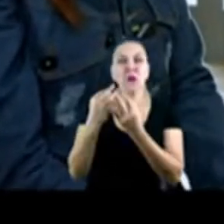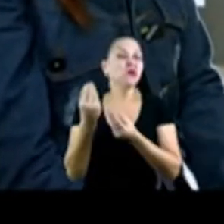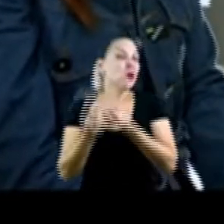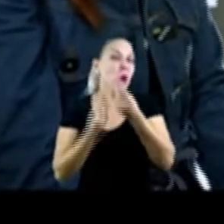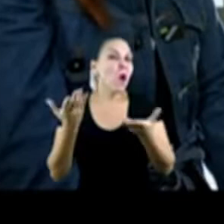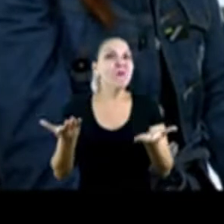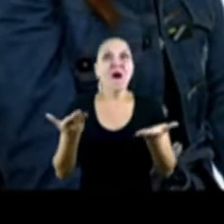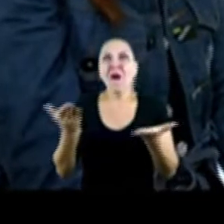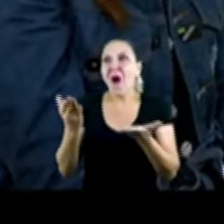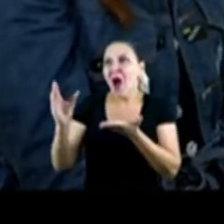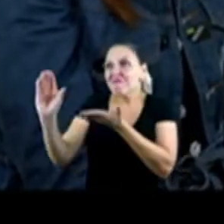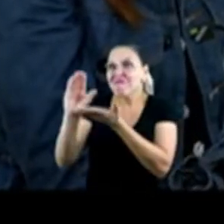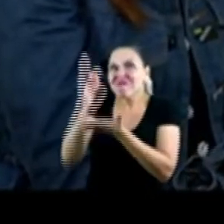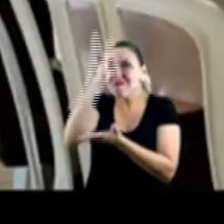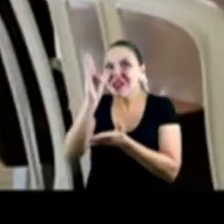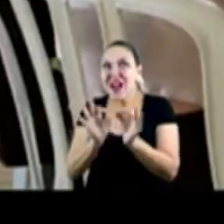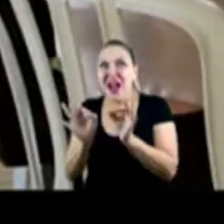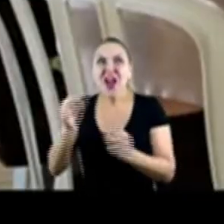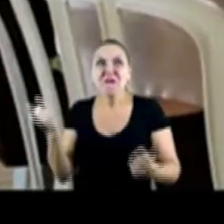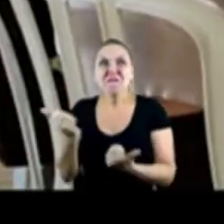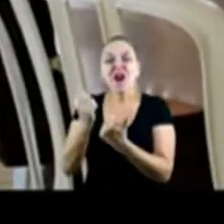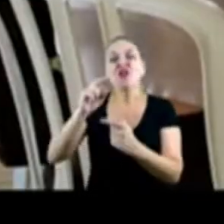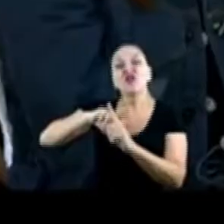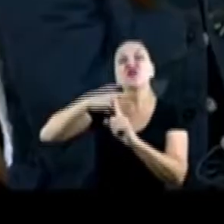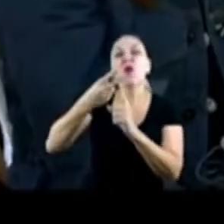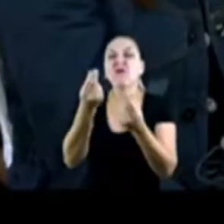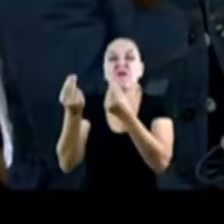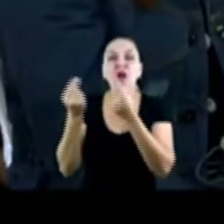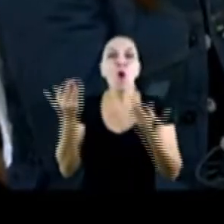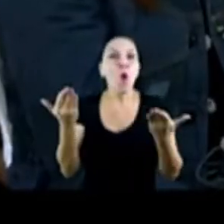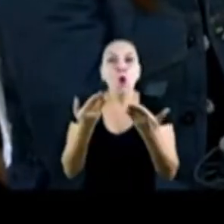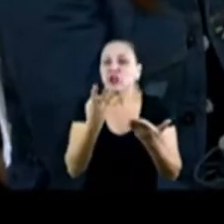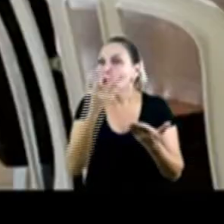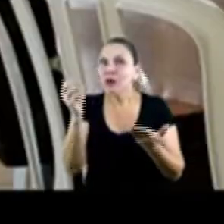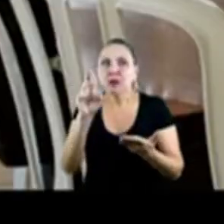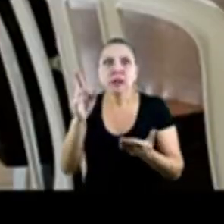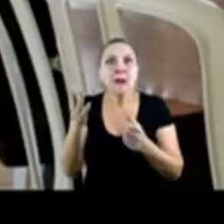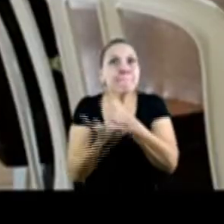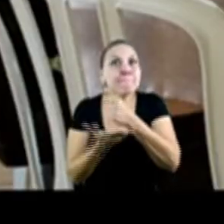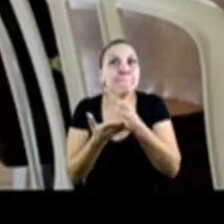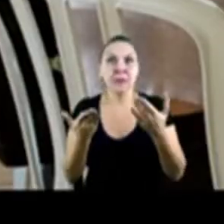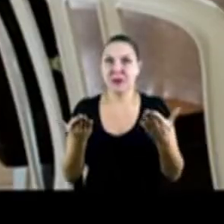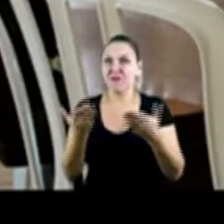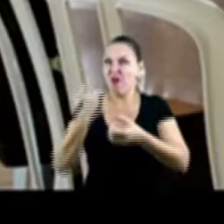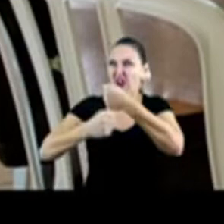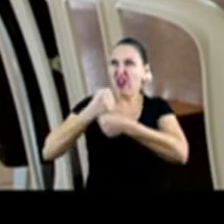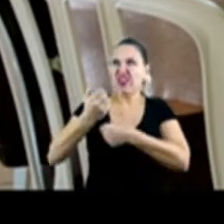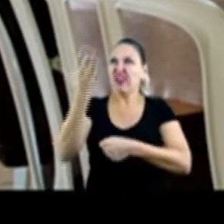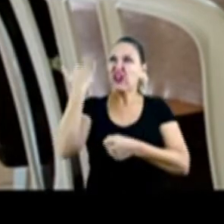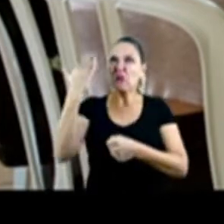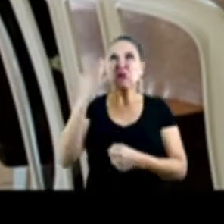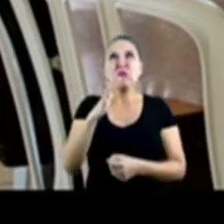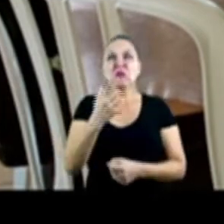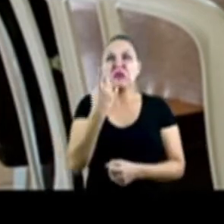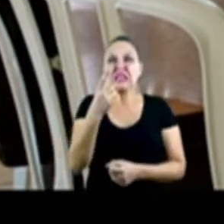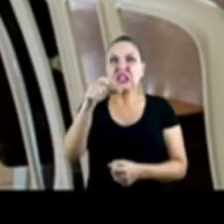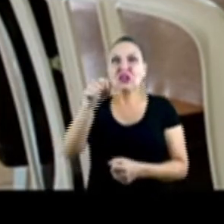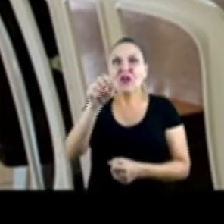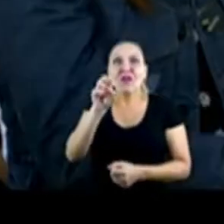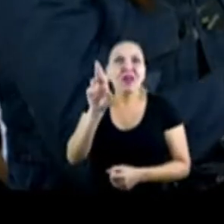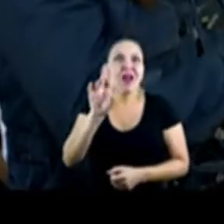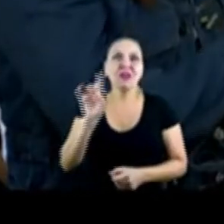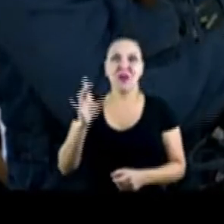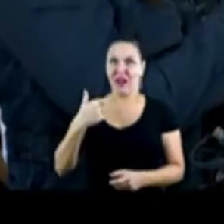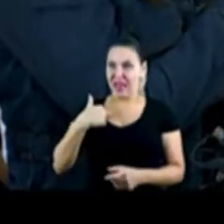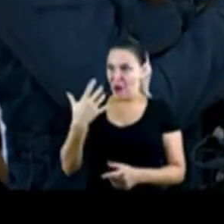distribuídas na programação noturna das emissoras na terça-feira na quinta-feira e no sábado e